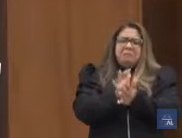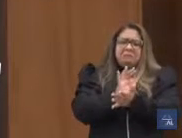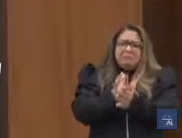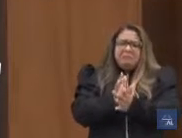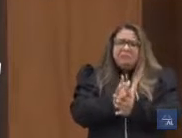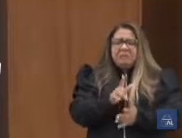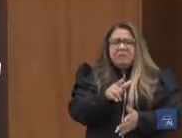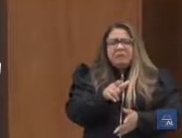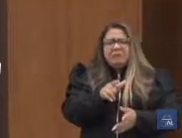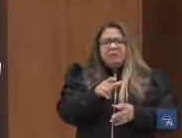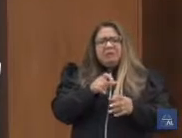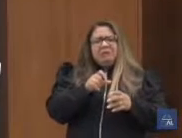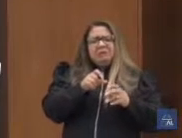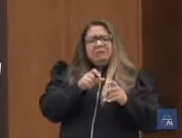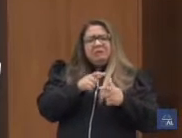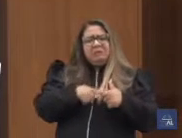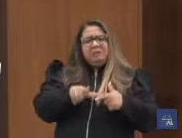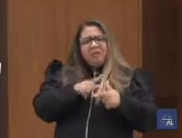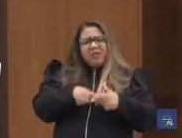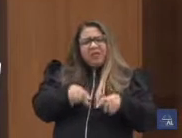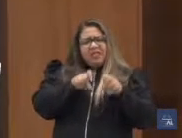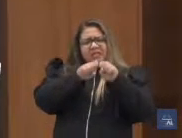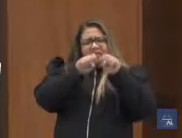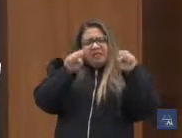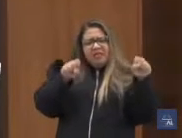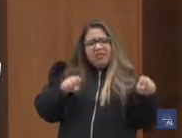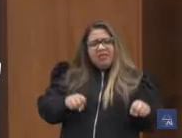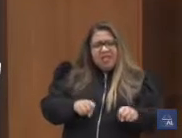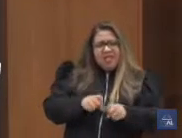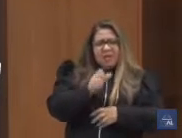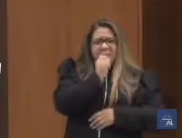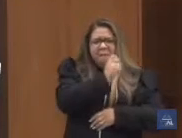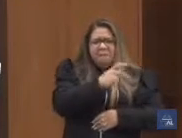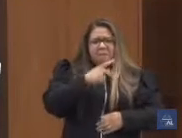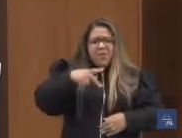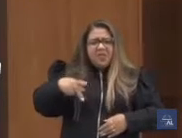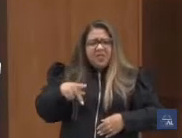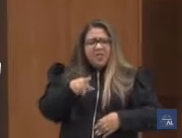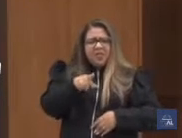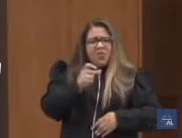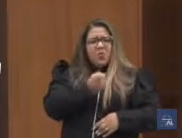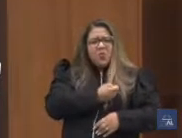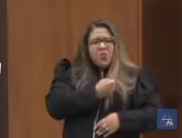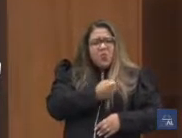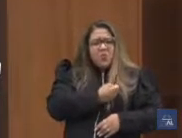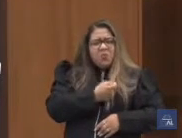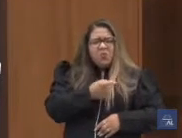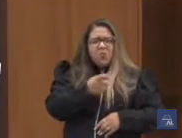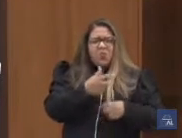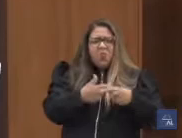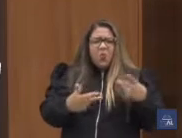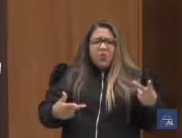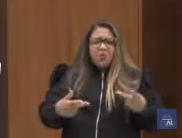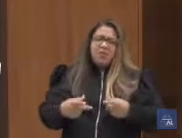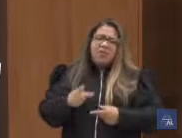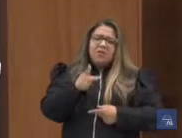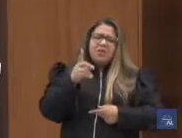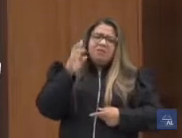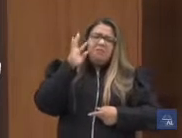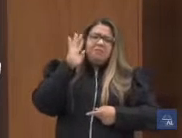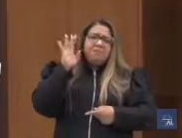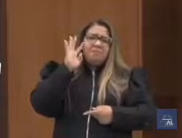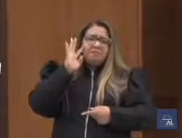sistema Previdenciário que não atenta para os números pra lógica Imaginem só meus amigos